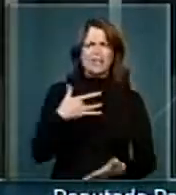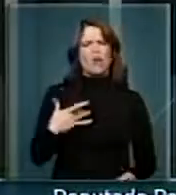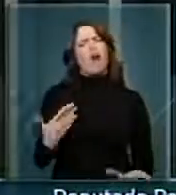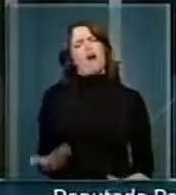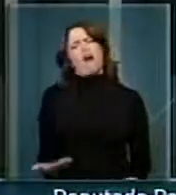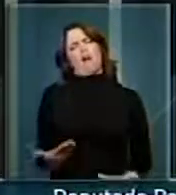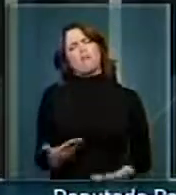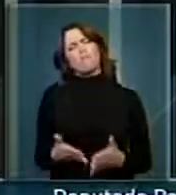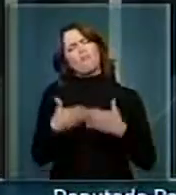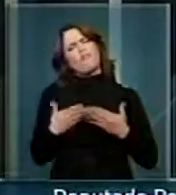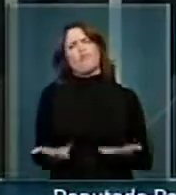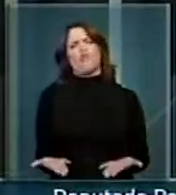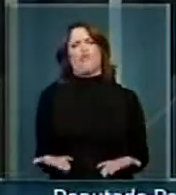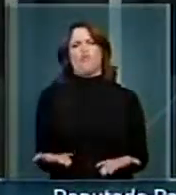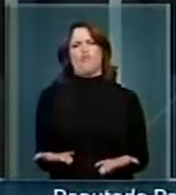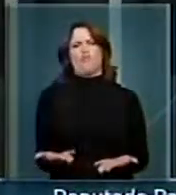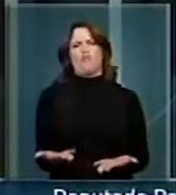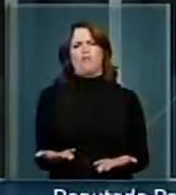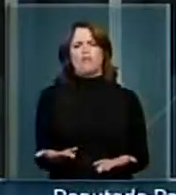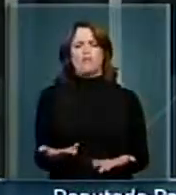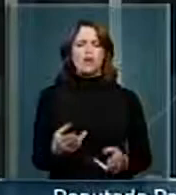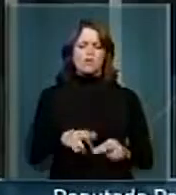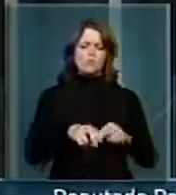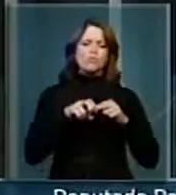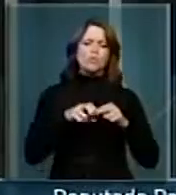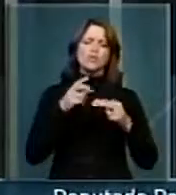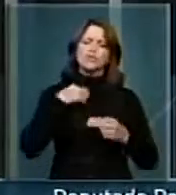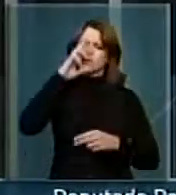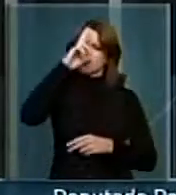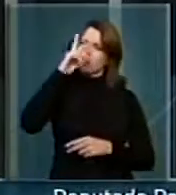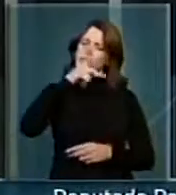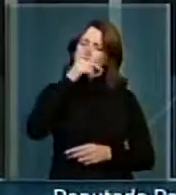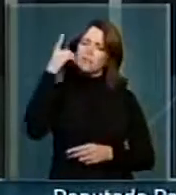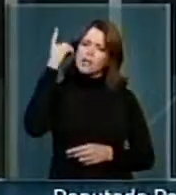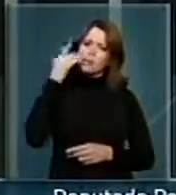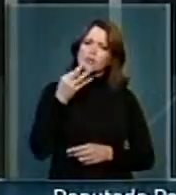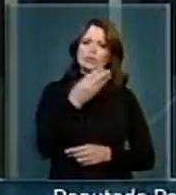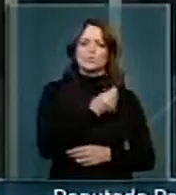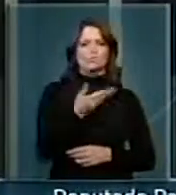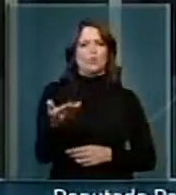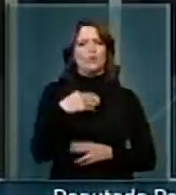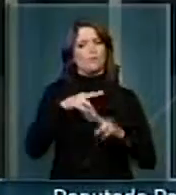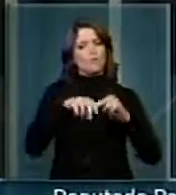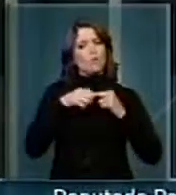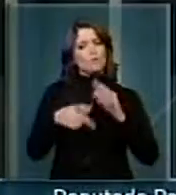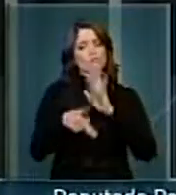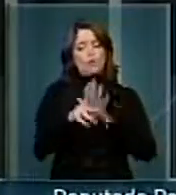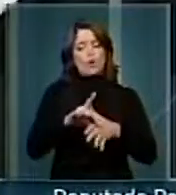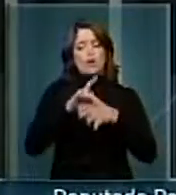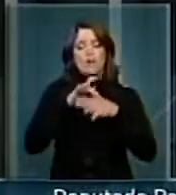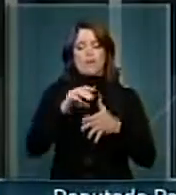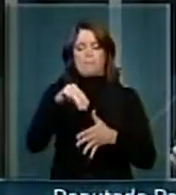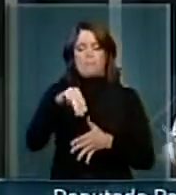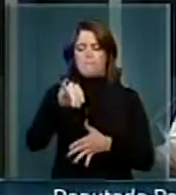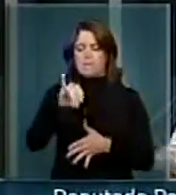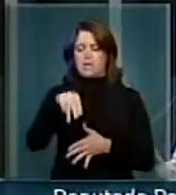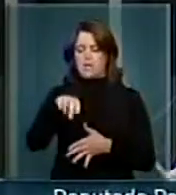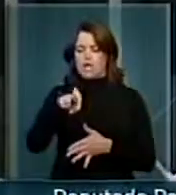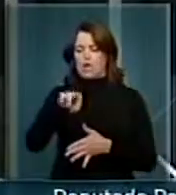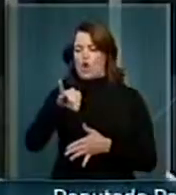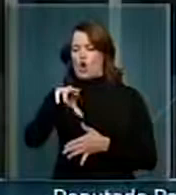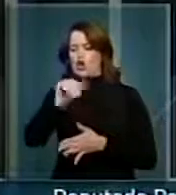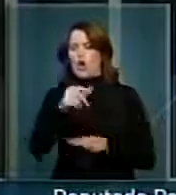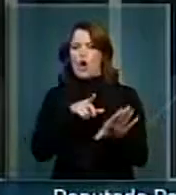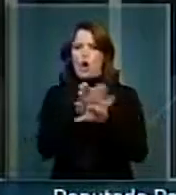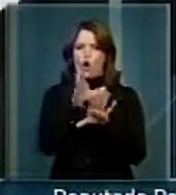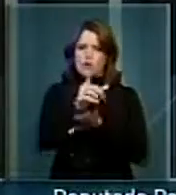saúde dos pobres brasileiros. Portanto, senhoras e senhores parlamentares, é por isso que a liderança da minoria orienta